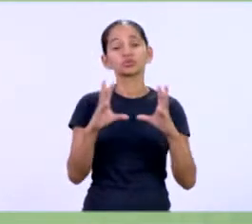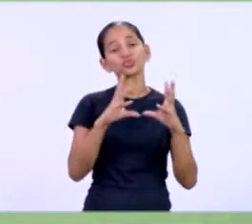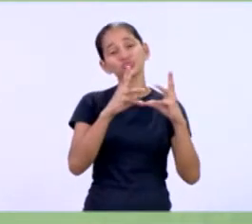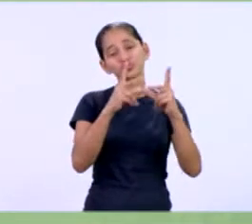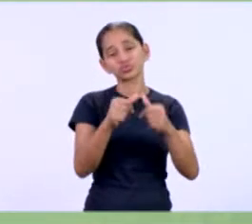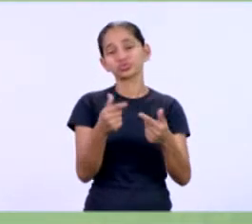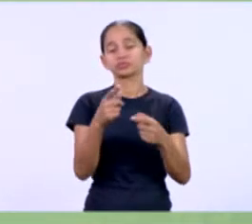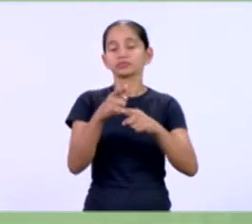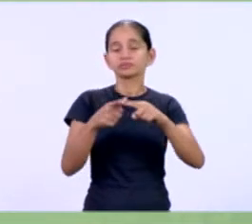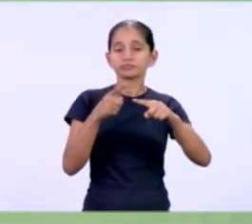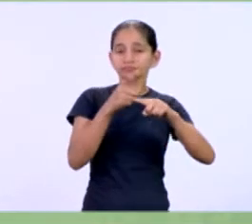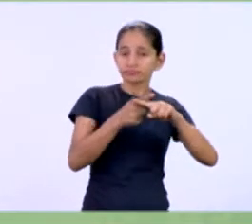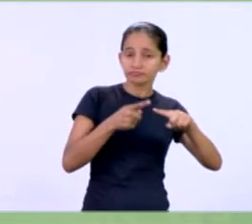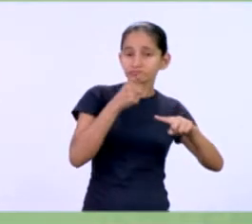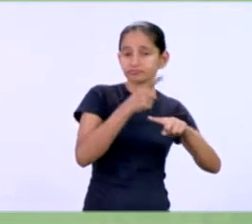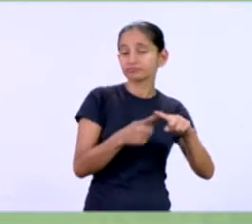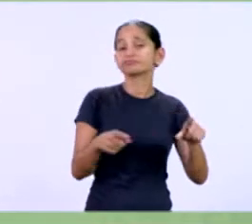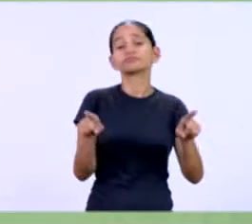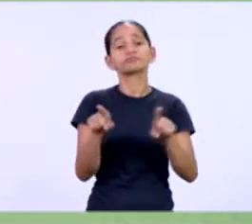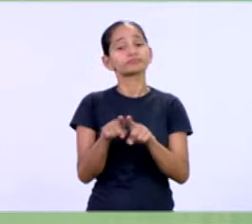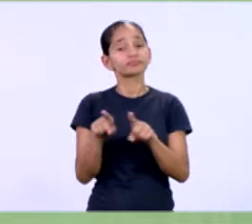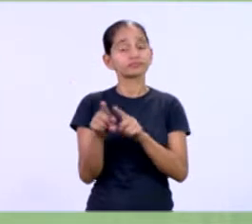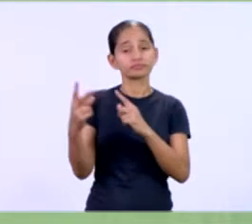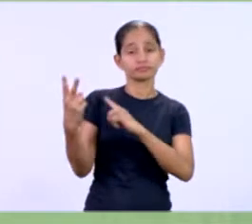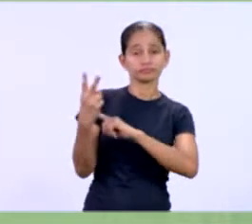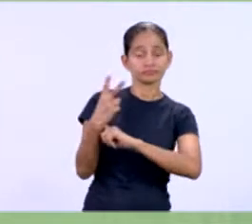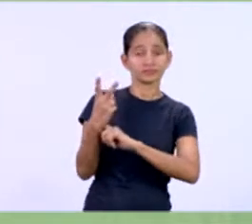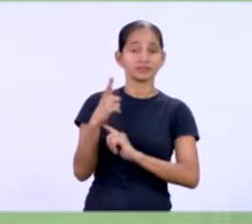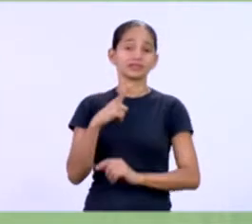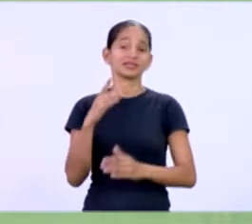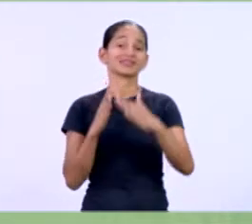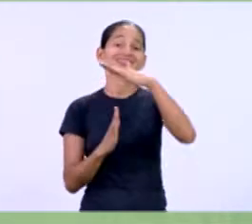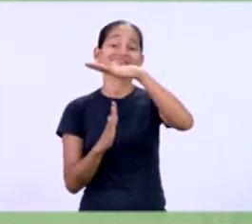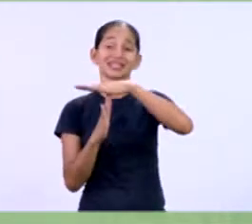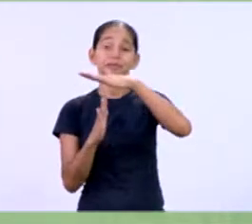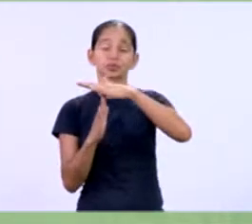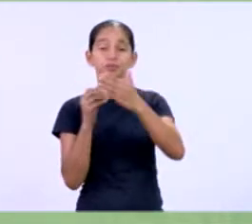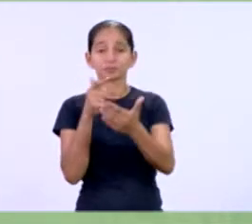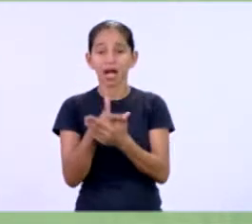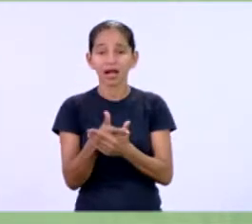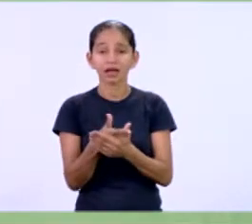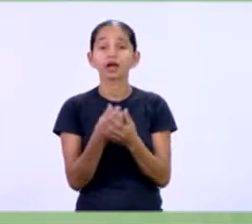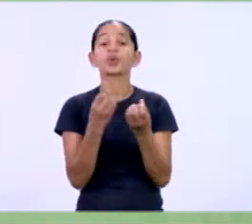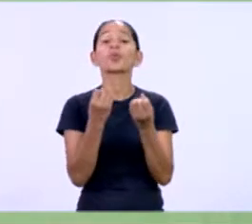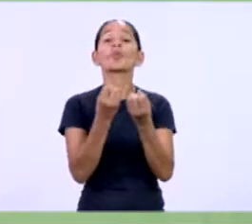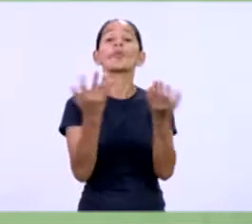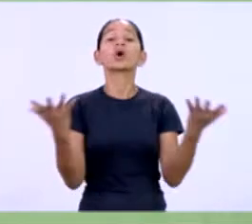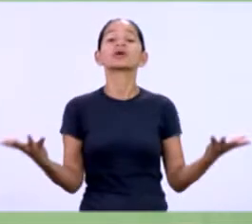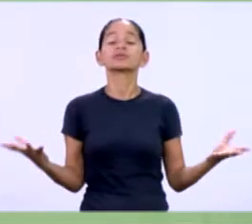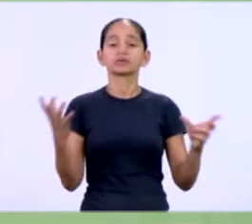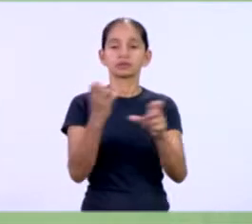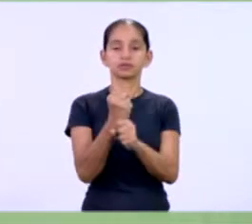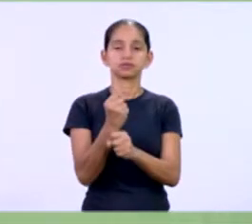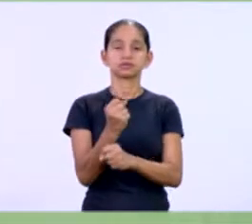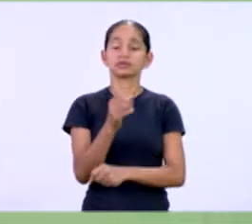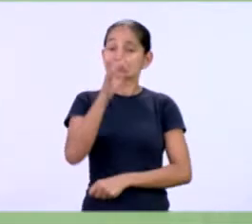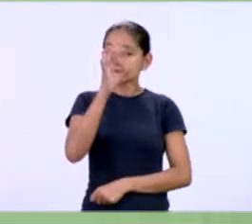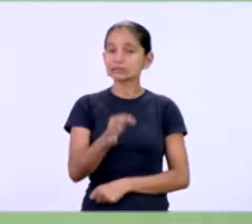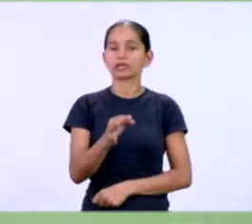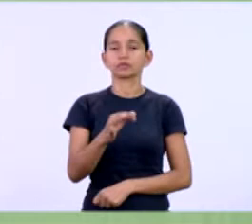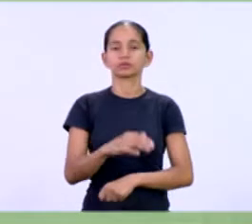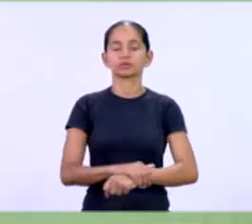dessas despesas é financiada, porque ela tem um prazo para pagar, né? Pagar os fornecedores desses